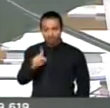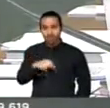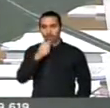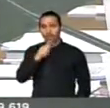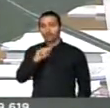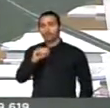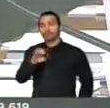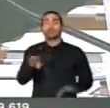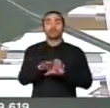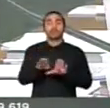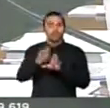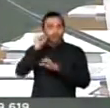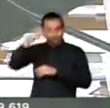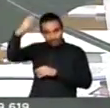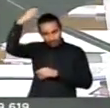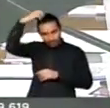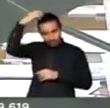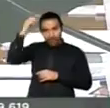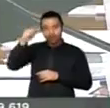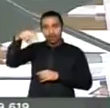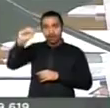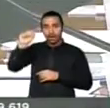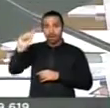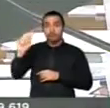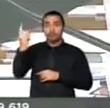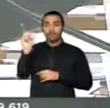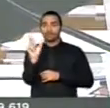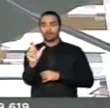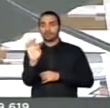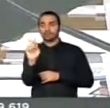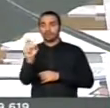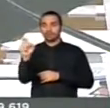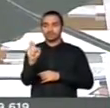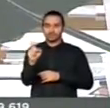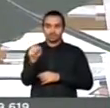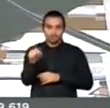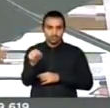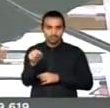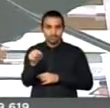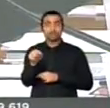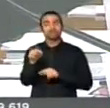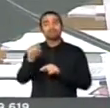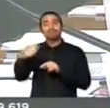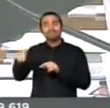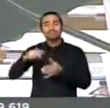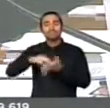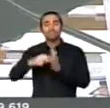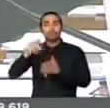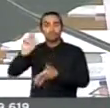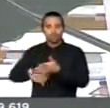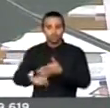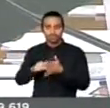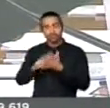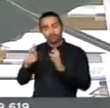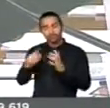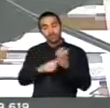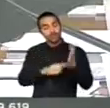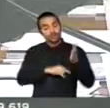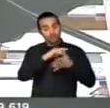Guilherme de Orange e a Rainha Ana, que apareceu a primeira vez a palavra tax, né, imposto. Esse documento consolidou